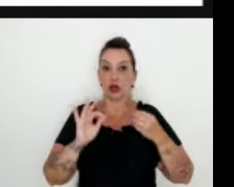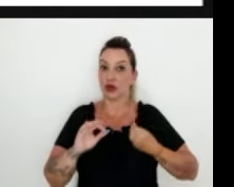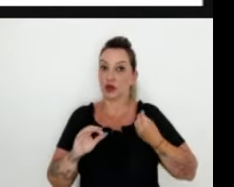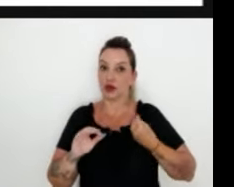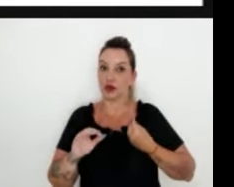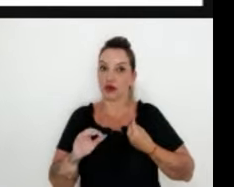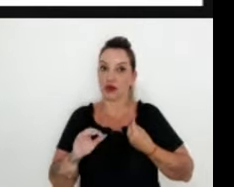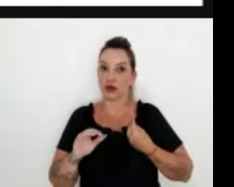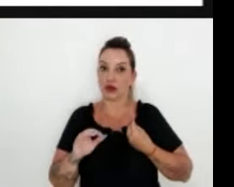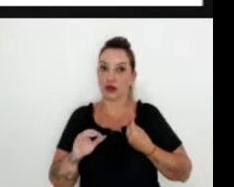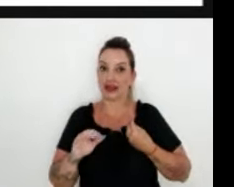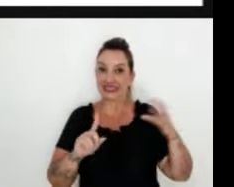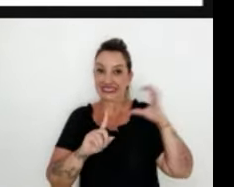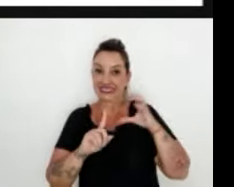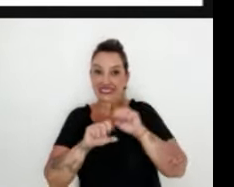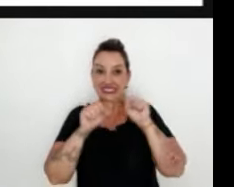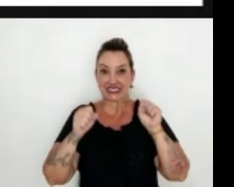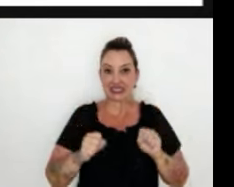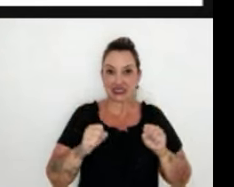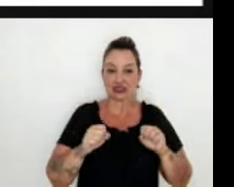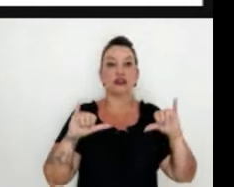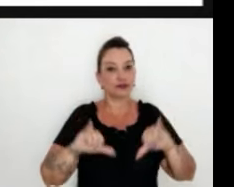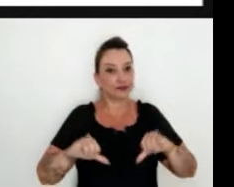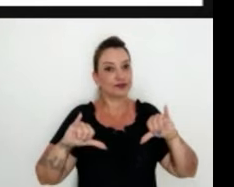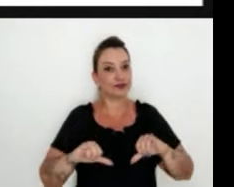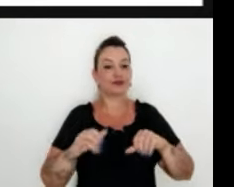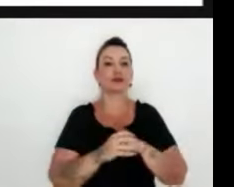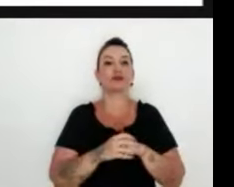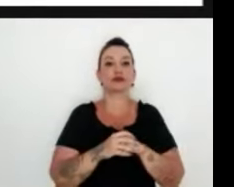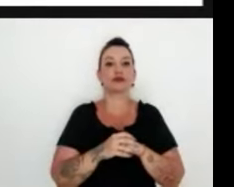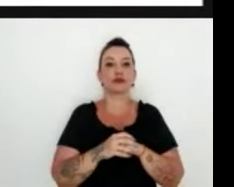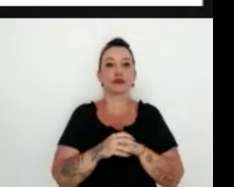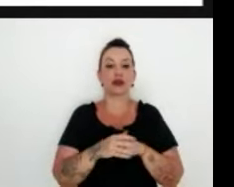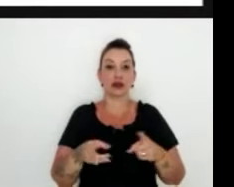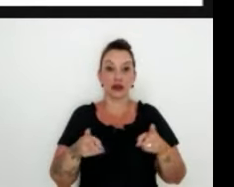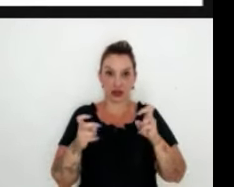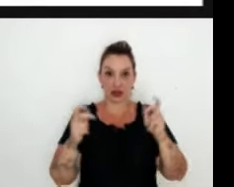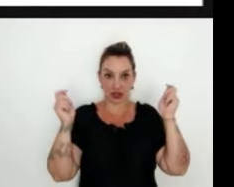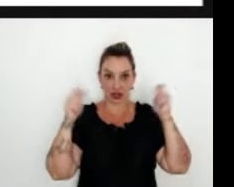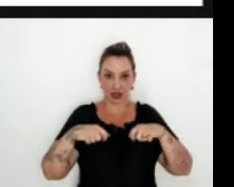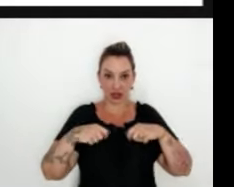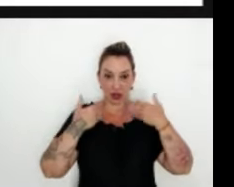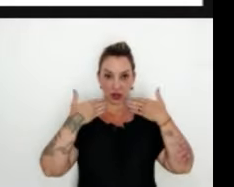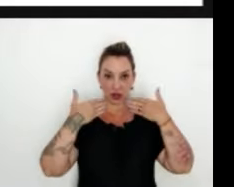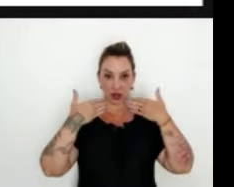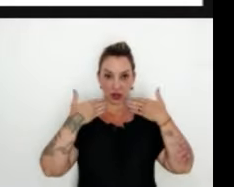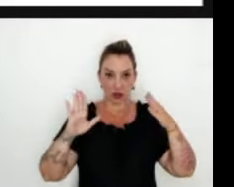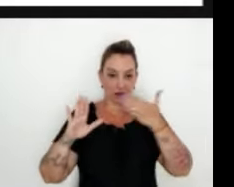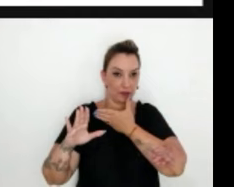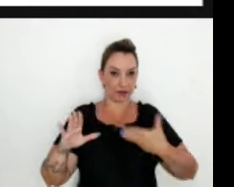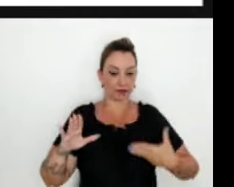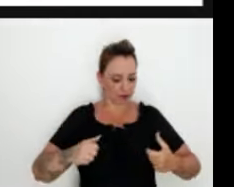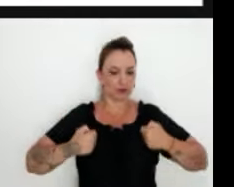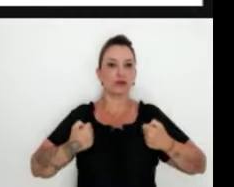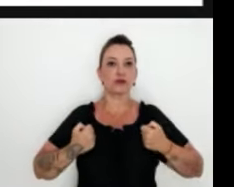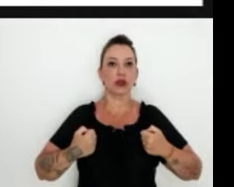ataques sistemáticos que sofreu. Do ponto de vista da sua capacidade de expressão pública, ela se impôs formas mais ou